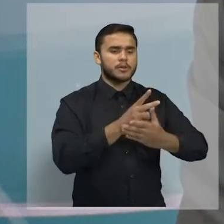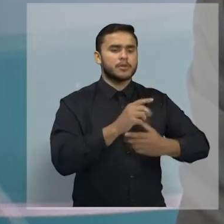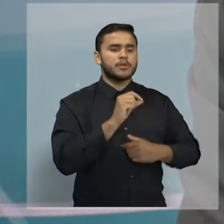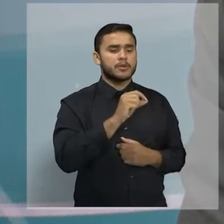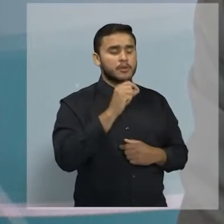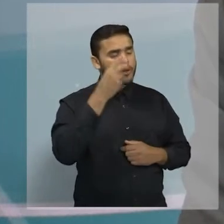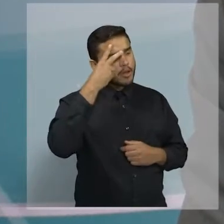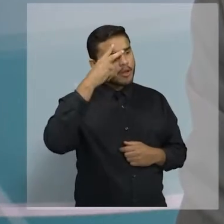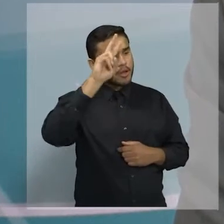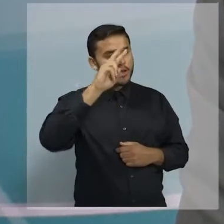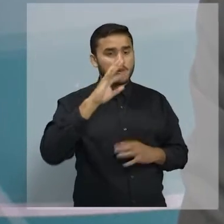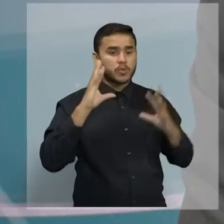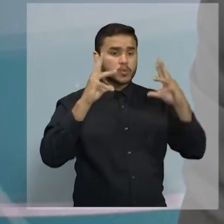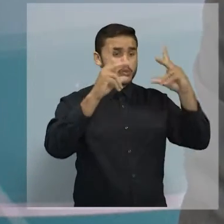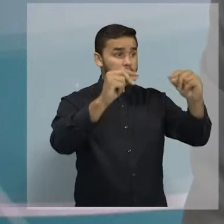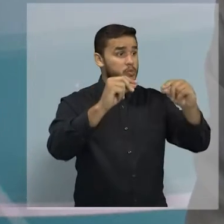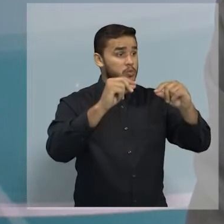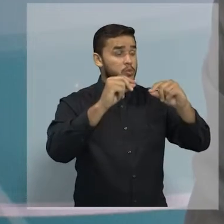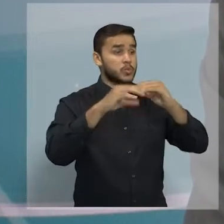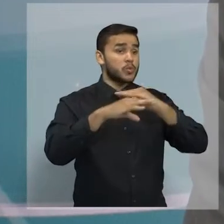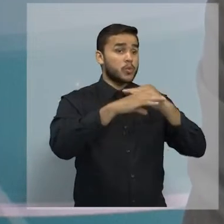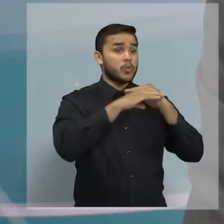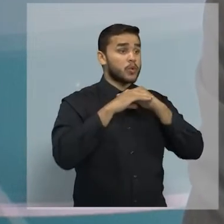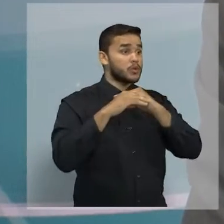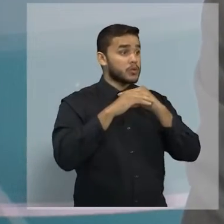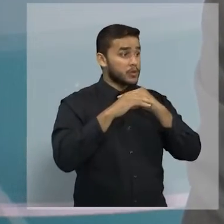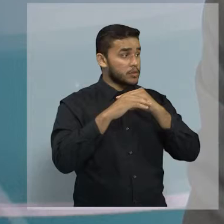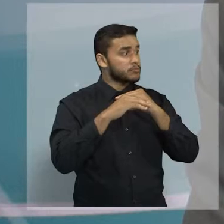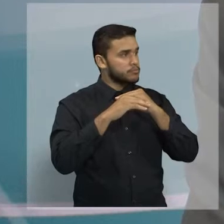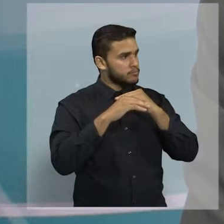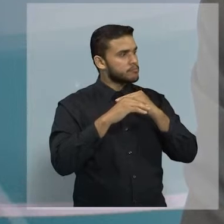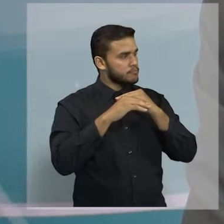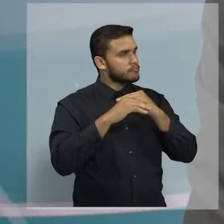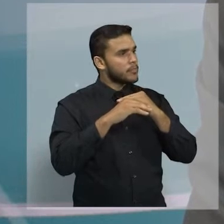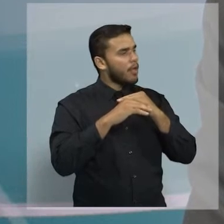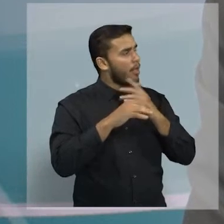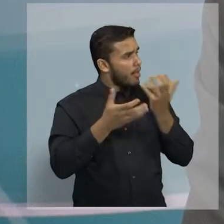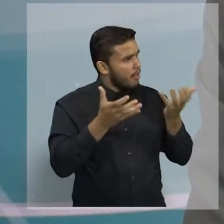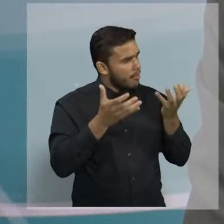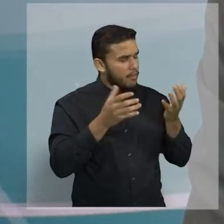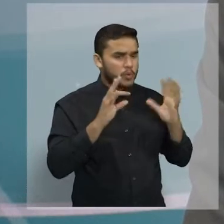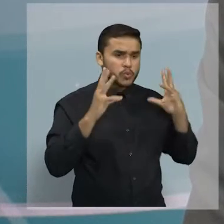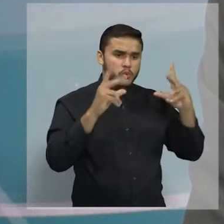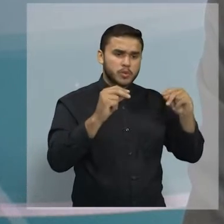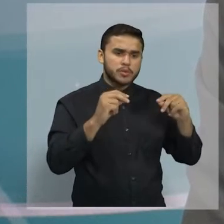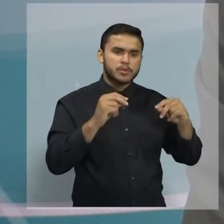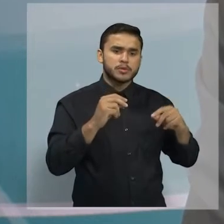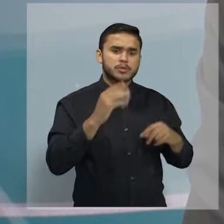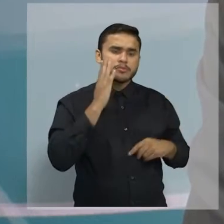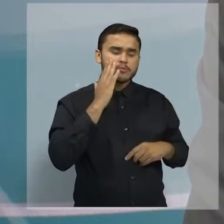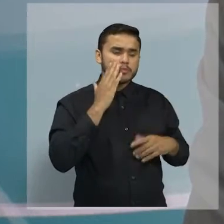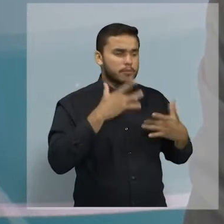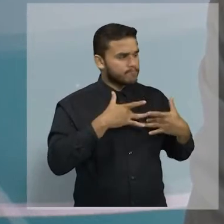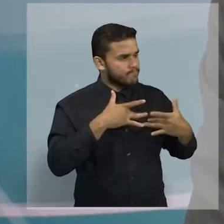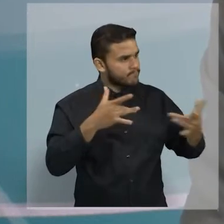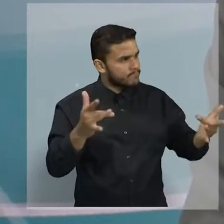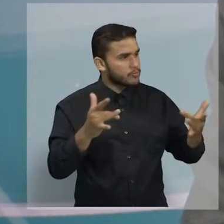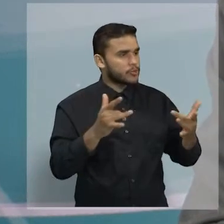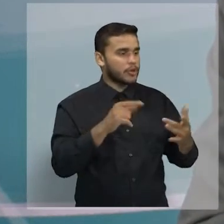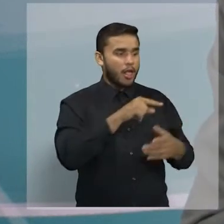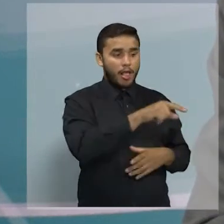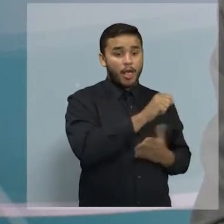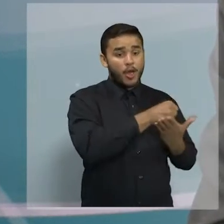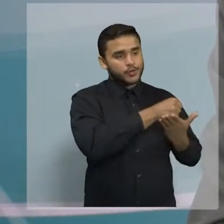iluminismo, né, liberdade, igualdade, fraternidade, até porque o sistema previdenciário está vinculado ao lema solidariedade, né? Então,